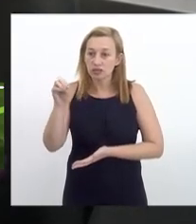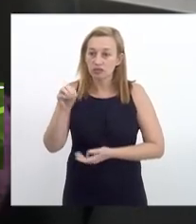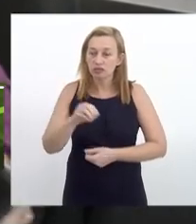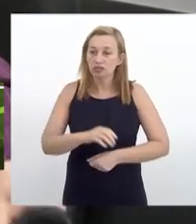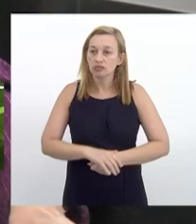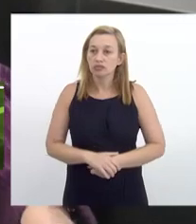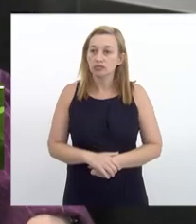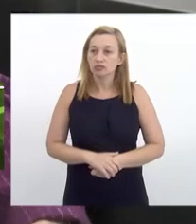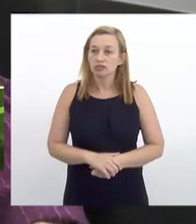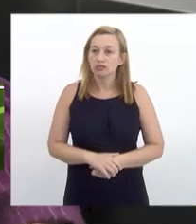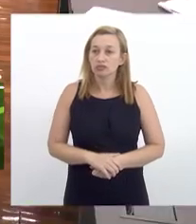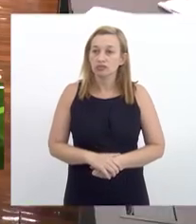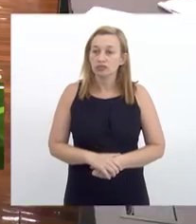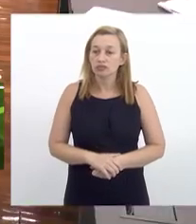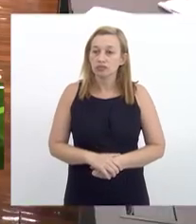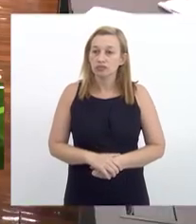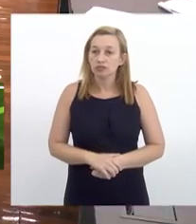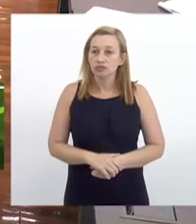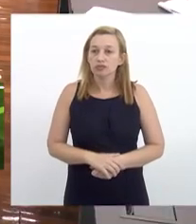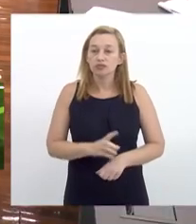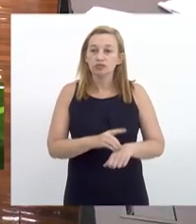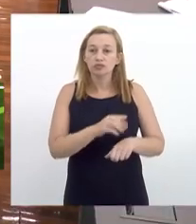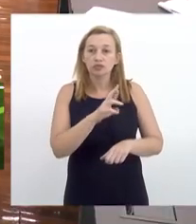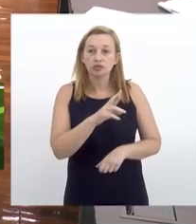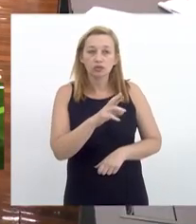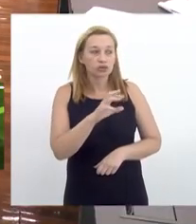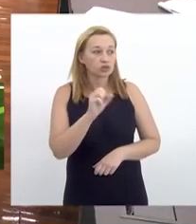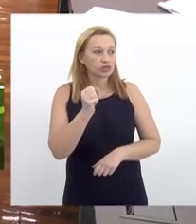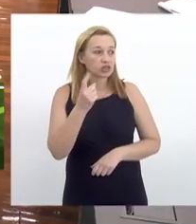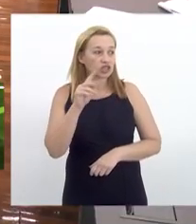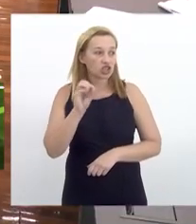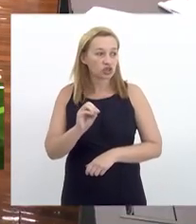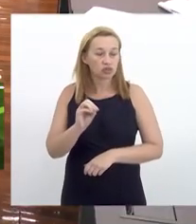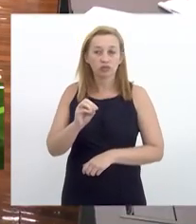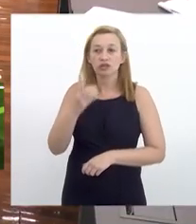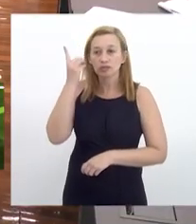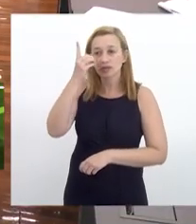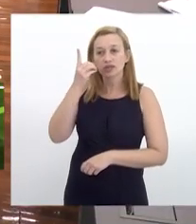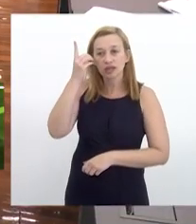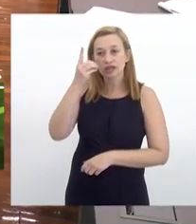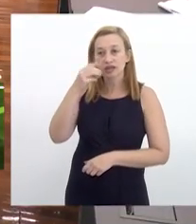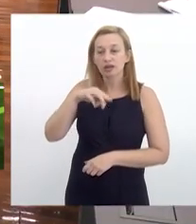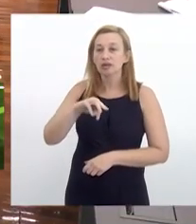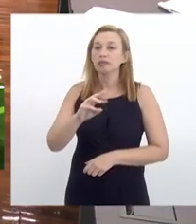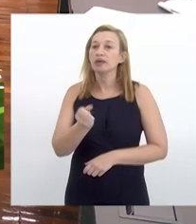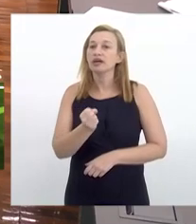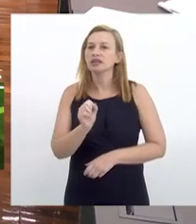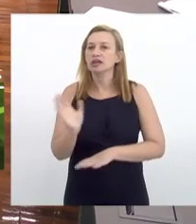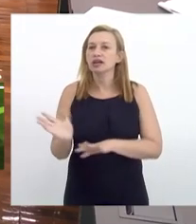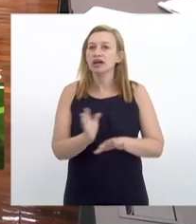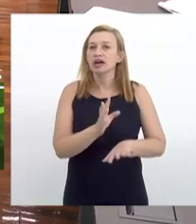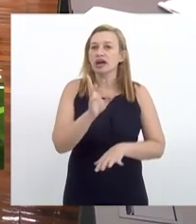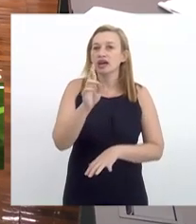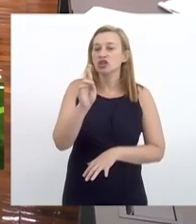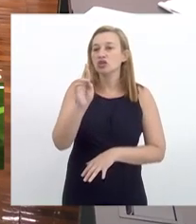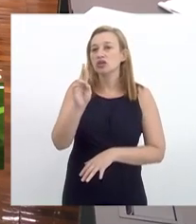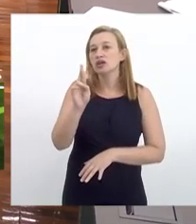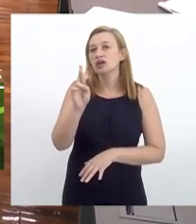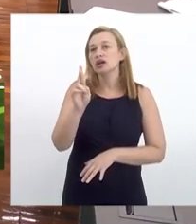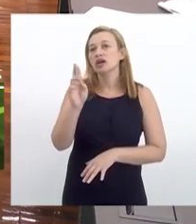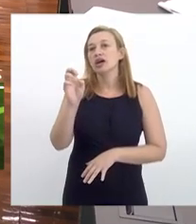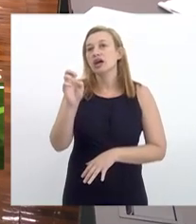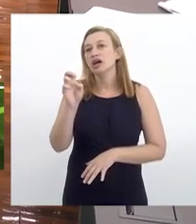Doutor Sérgio Por favor Deputada Márcio Veja só A remuneração É uma